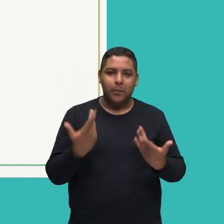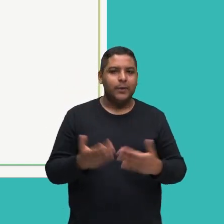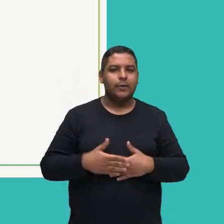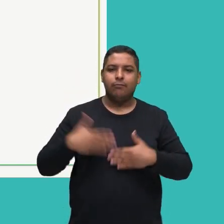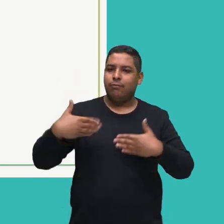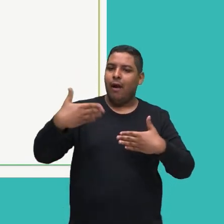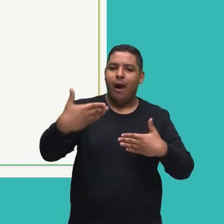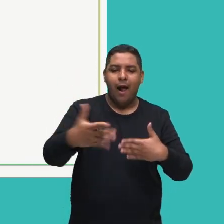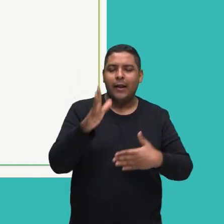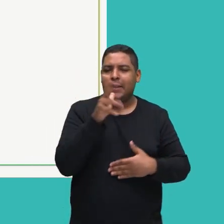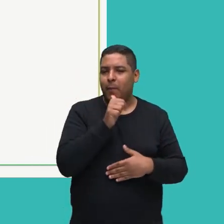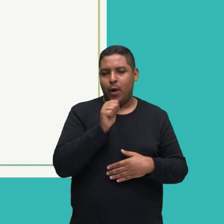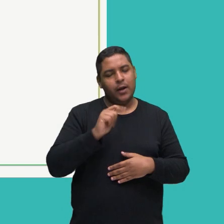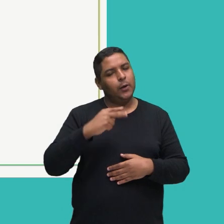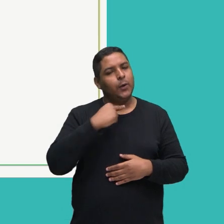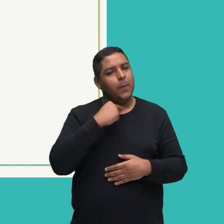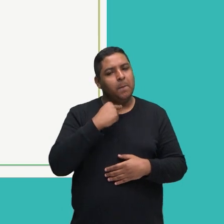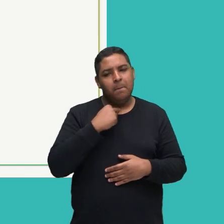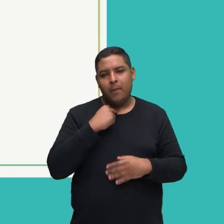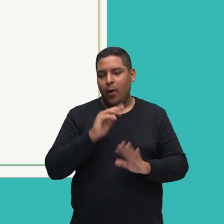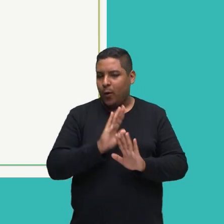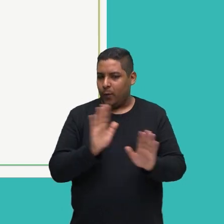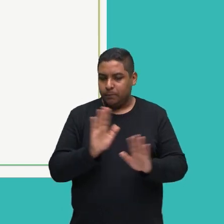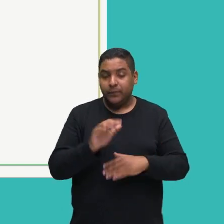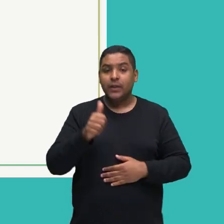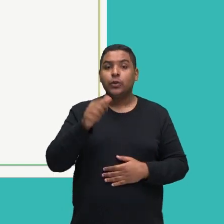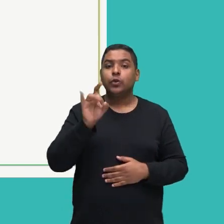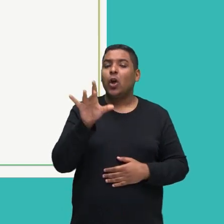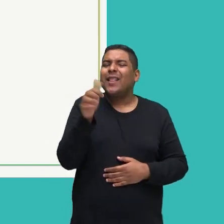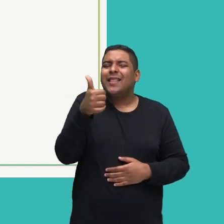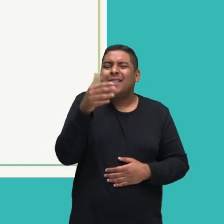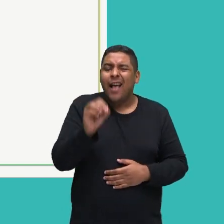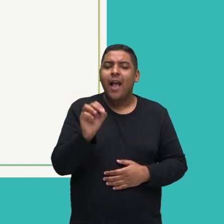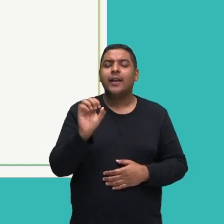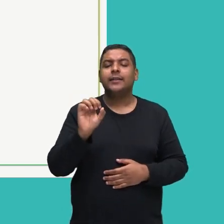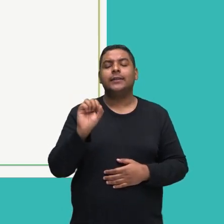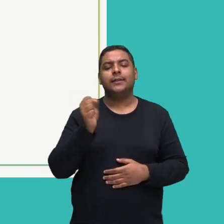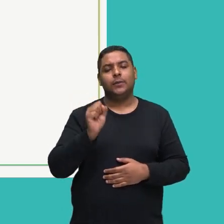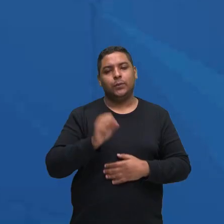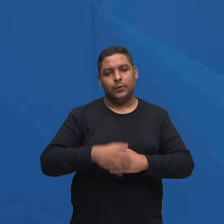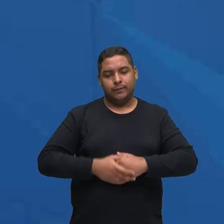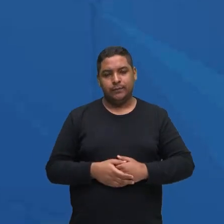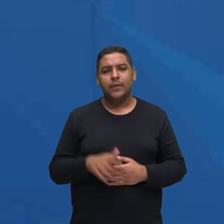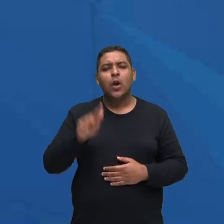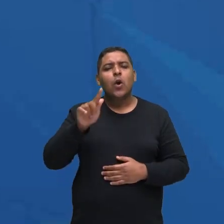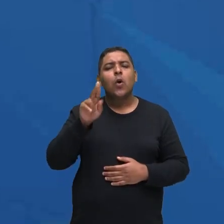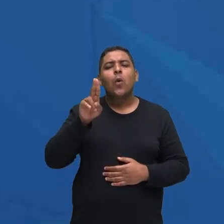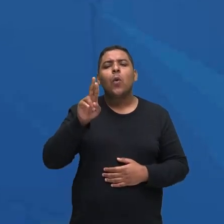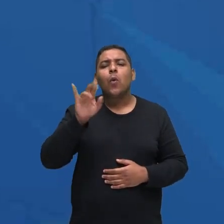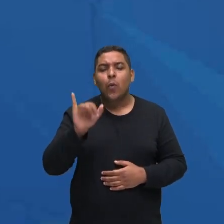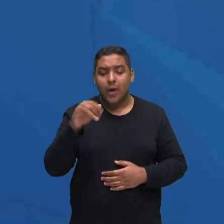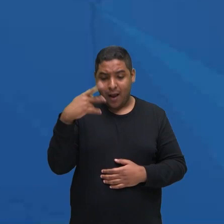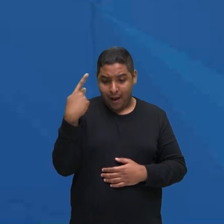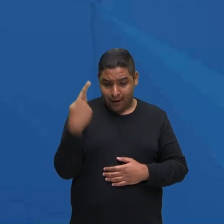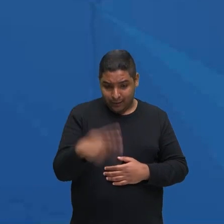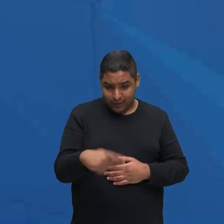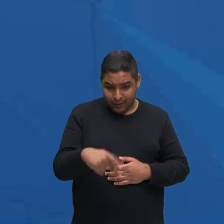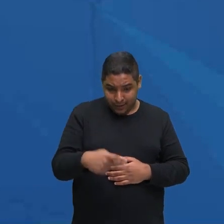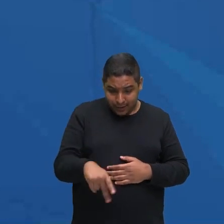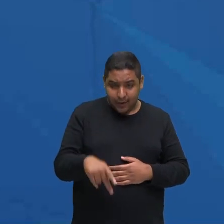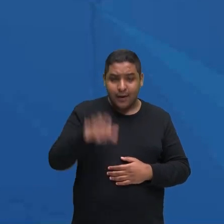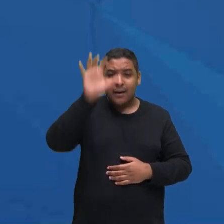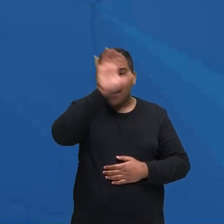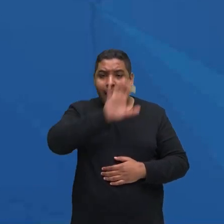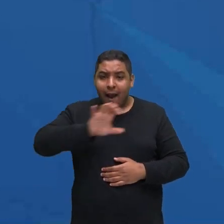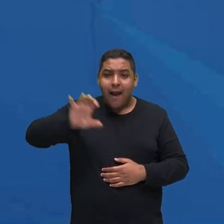passar muito tempo. Só são 10 segundos. O guri, olha só, vai ficar fácil. Aqui na região, ele também